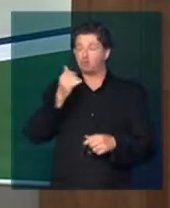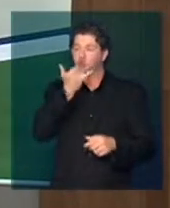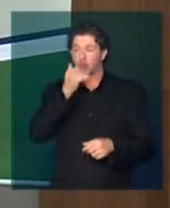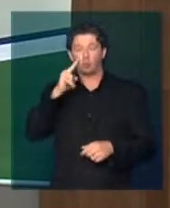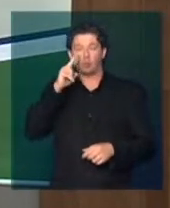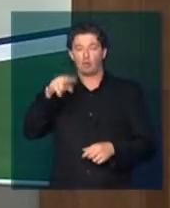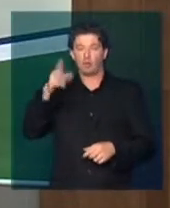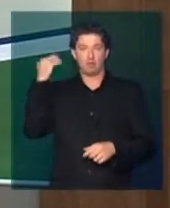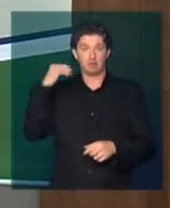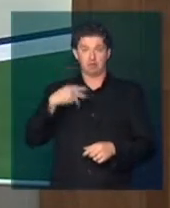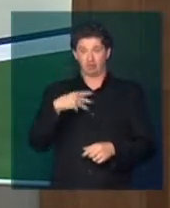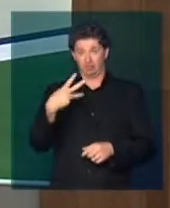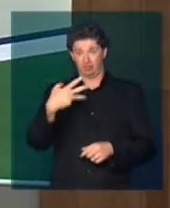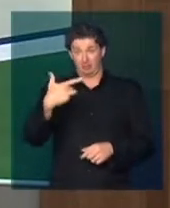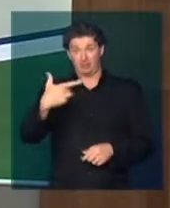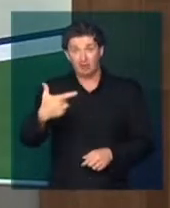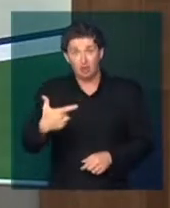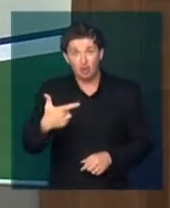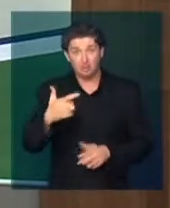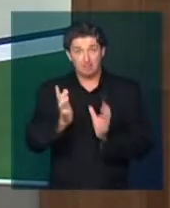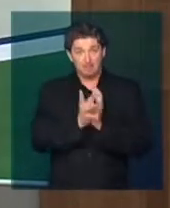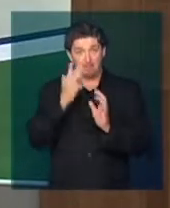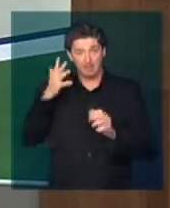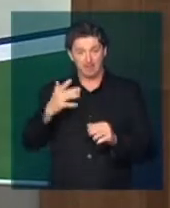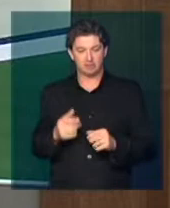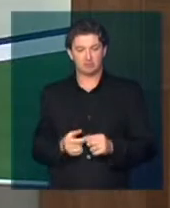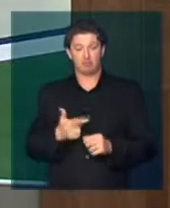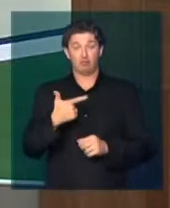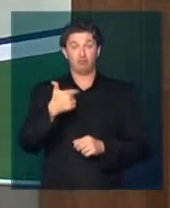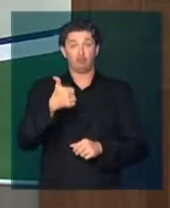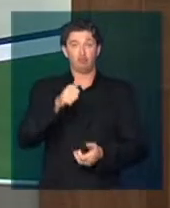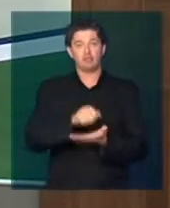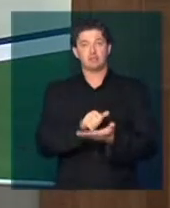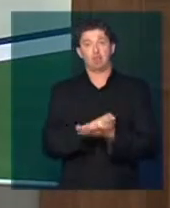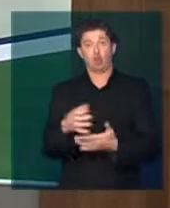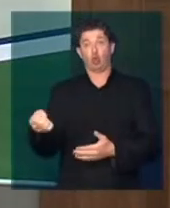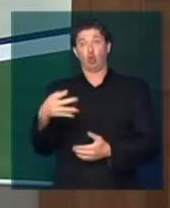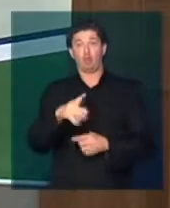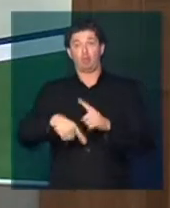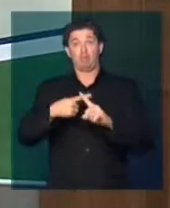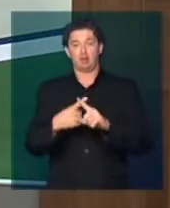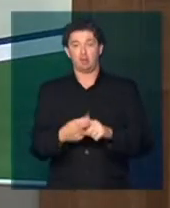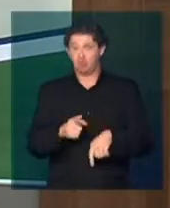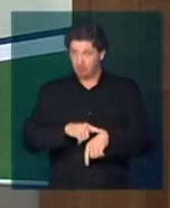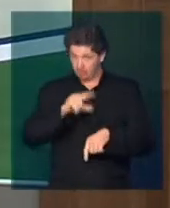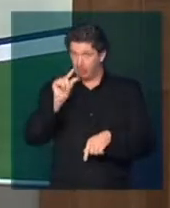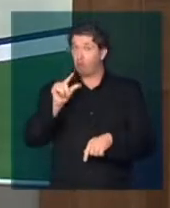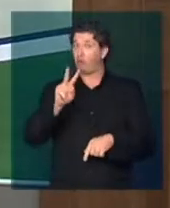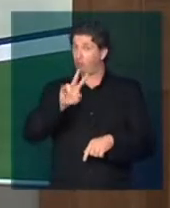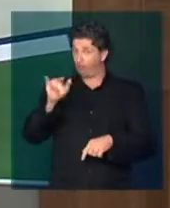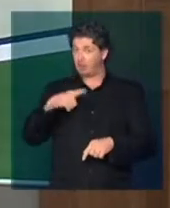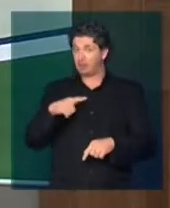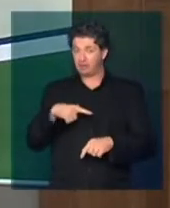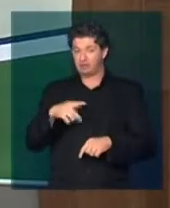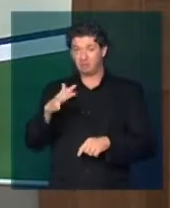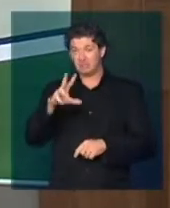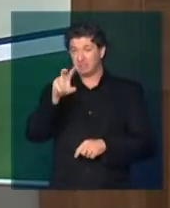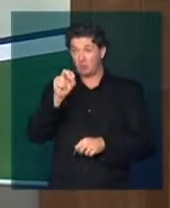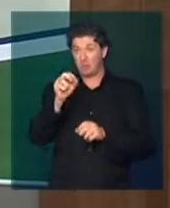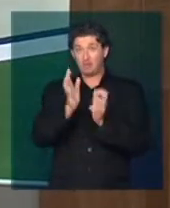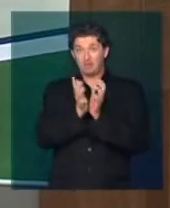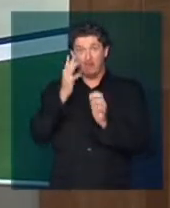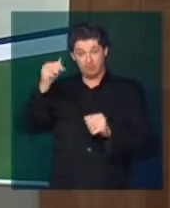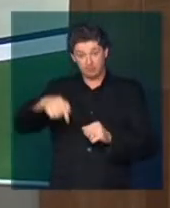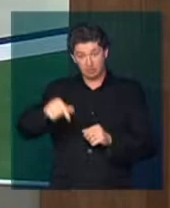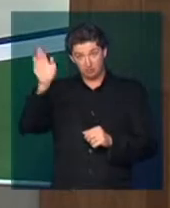temos 32 partidos em funcionamento, temos 21 registrados no TSE, que já nós teremos mais de 50 partidos no